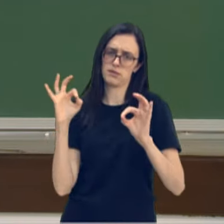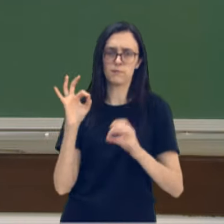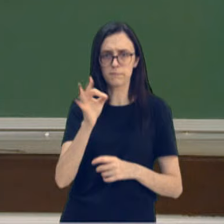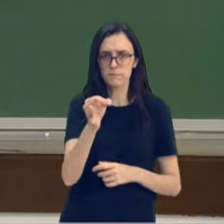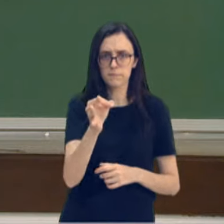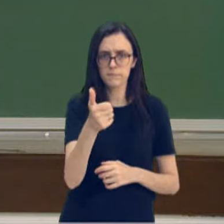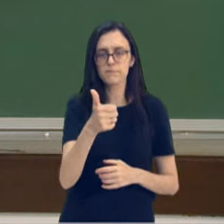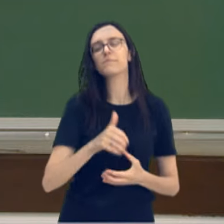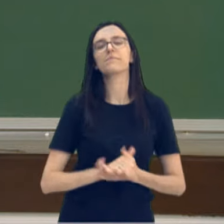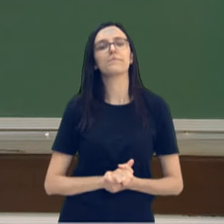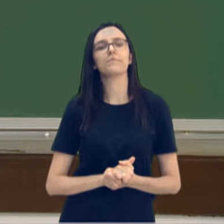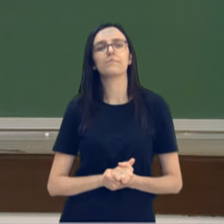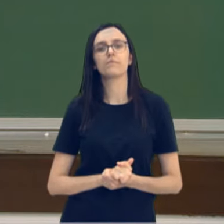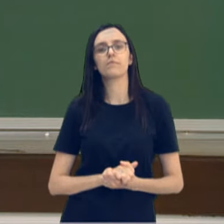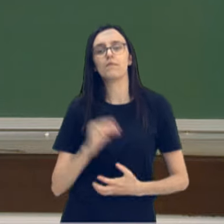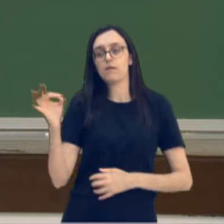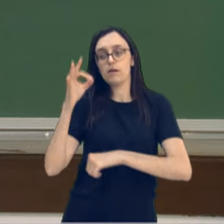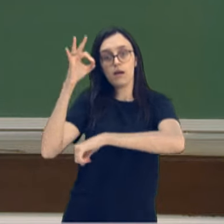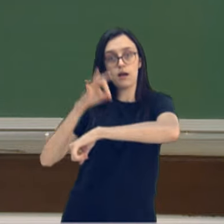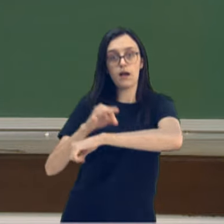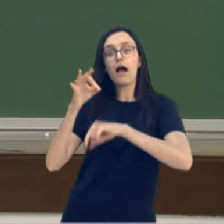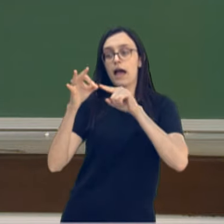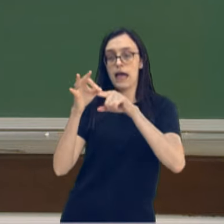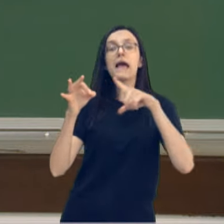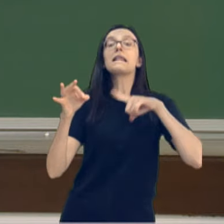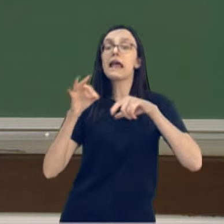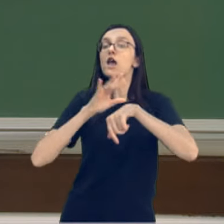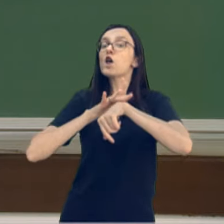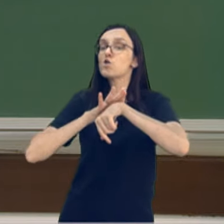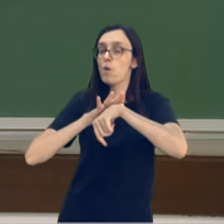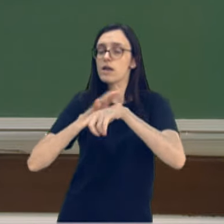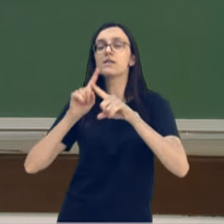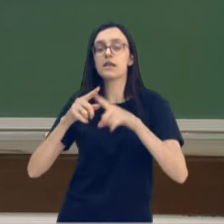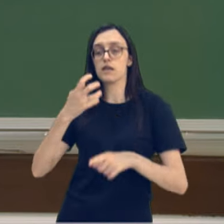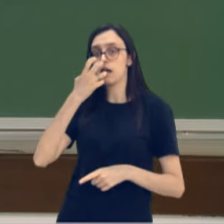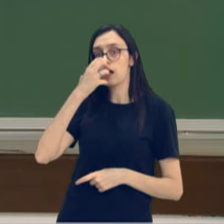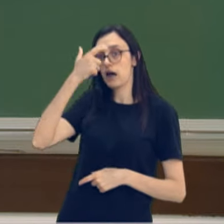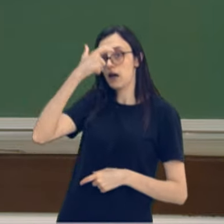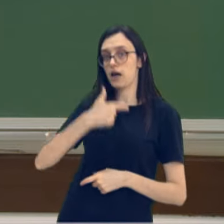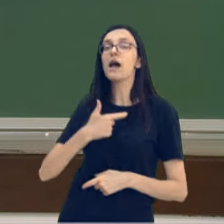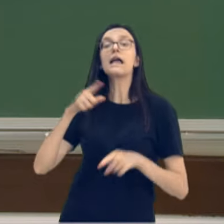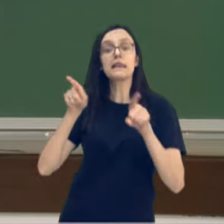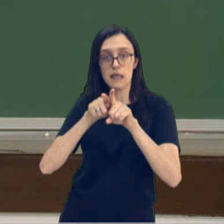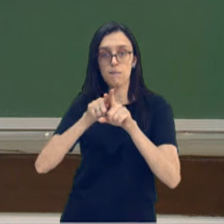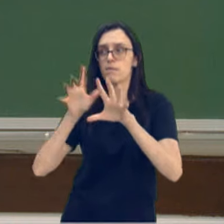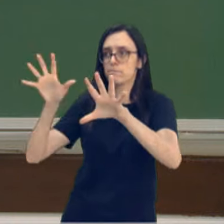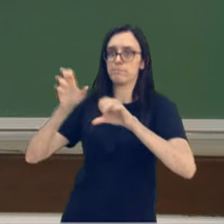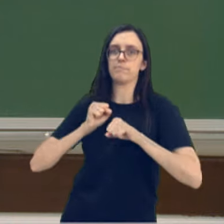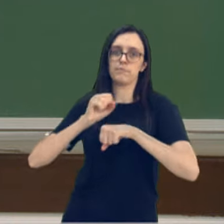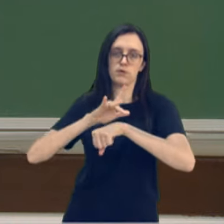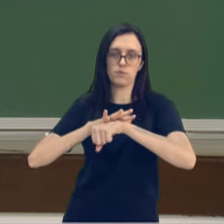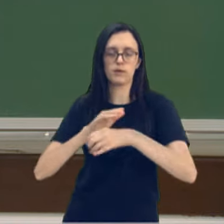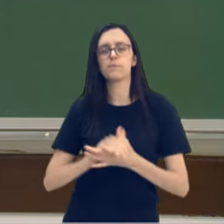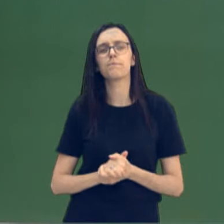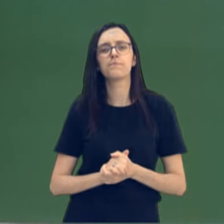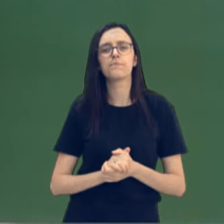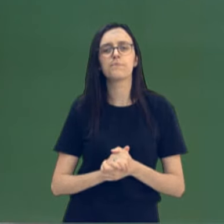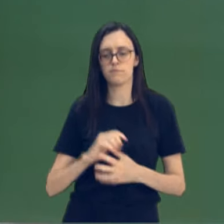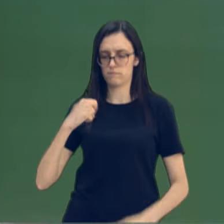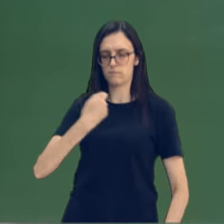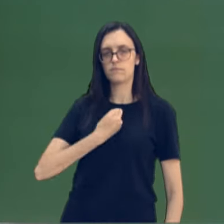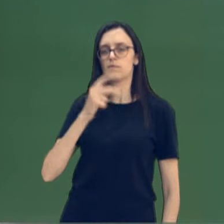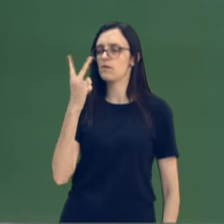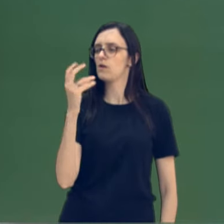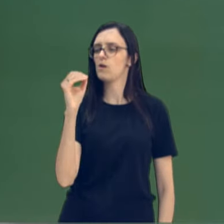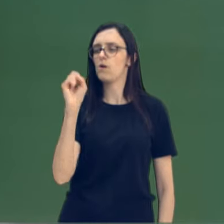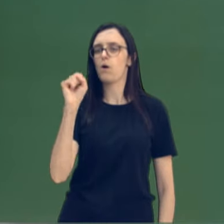Combinado? Então, o mosquito é um dos hospedeiros da doença e o cão é outro hospedeiro. Quando a gente fala de doenças como